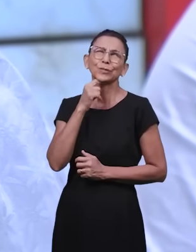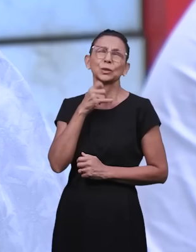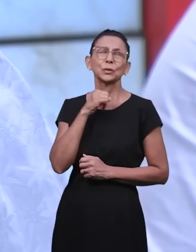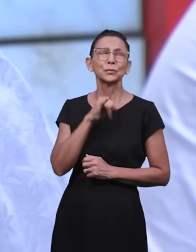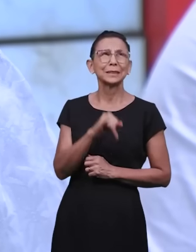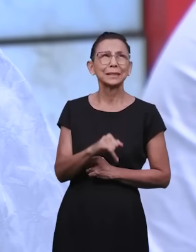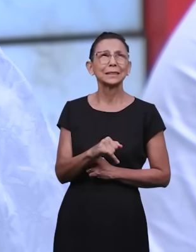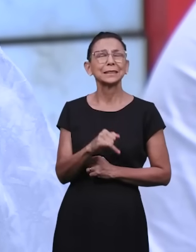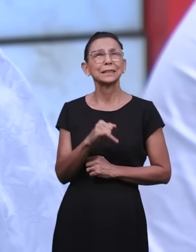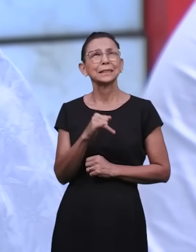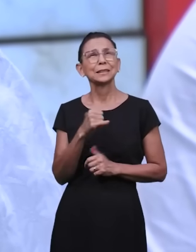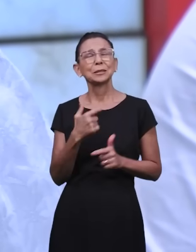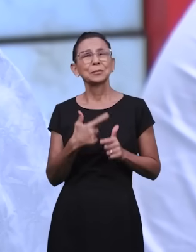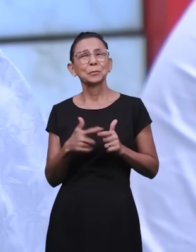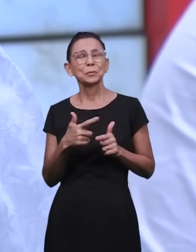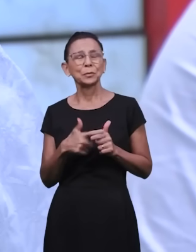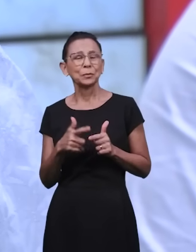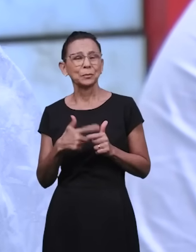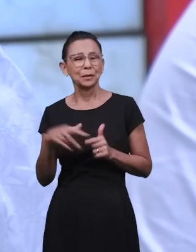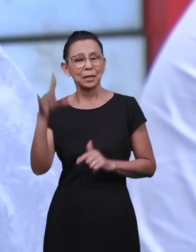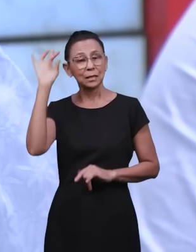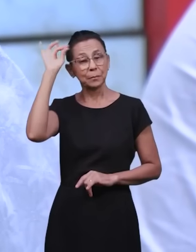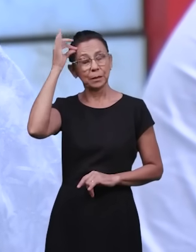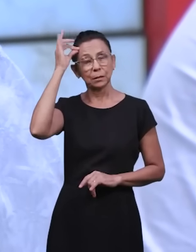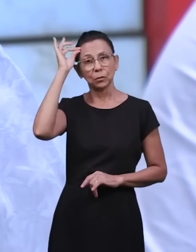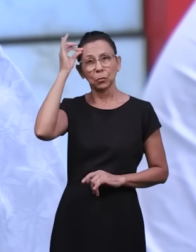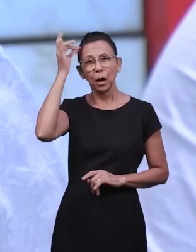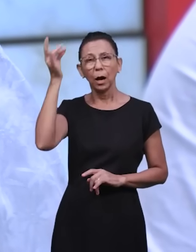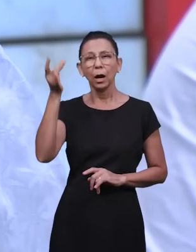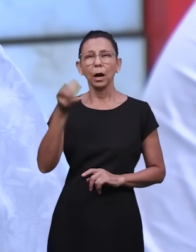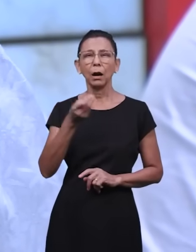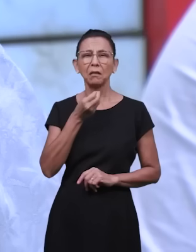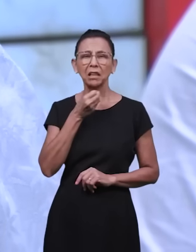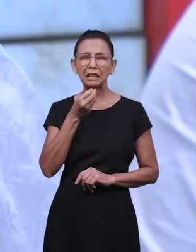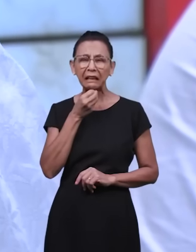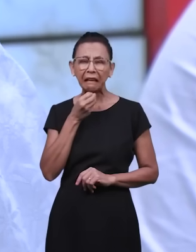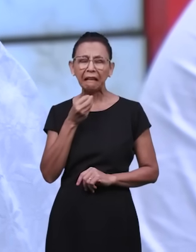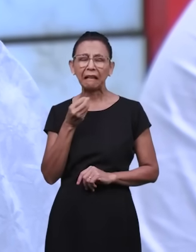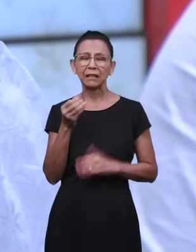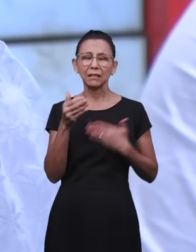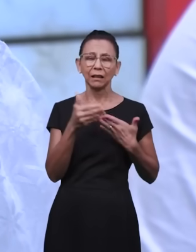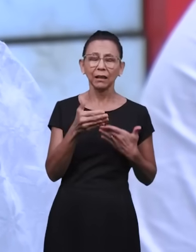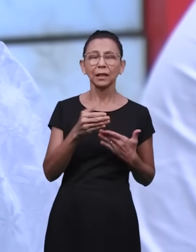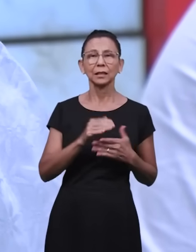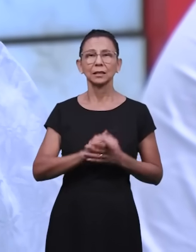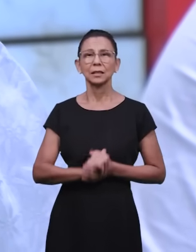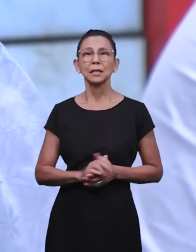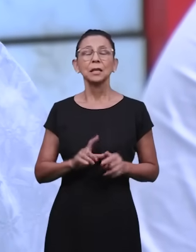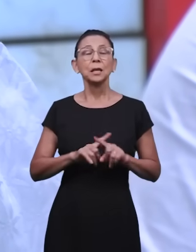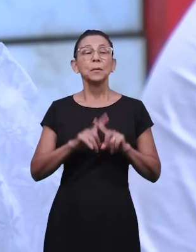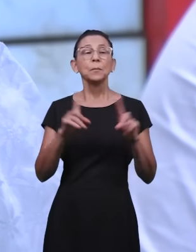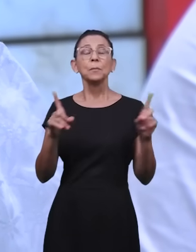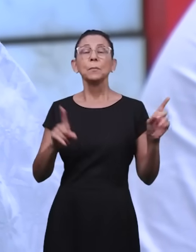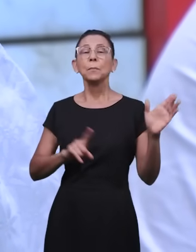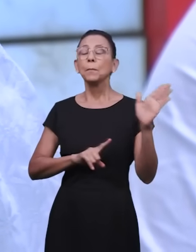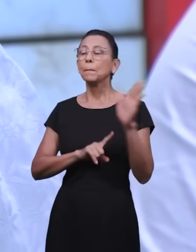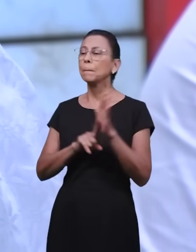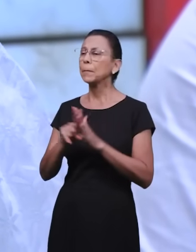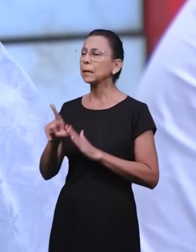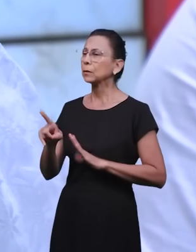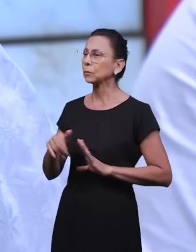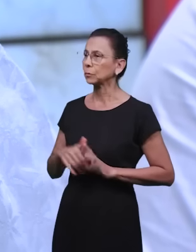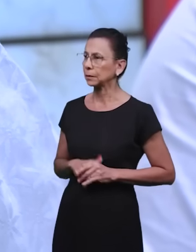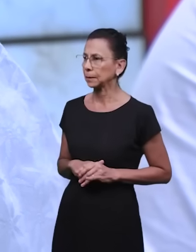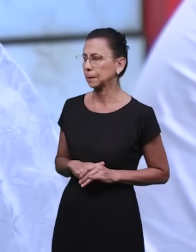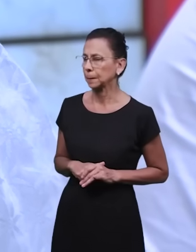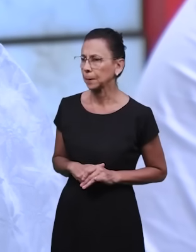questão espiritual, né, de deficiência, de problema espiritual. Então, a minha pergunta, Andressa, é: o